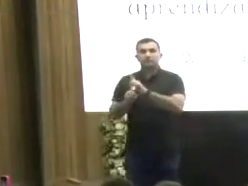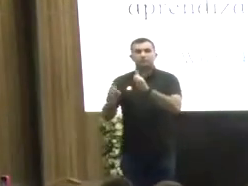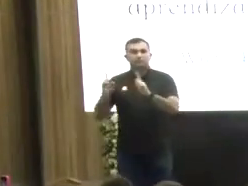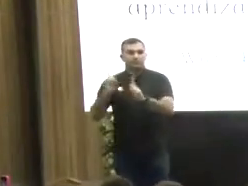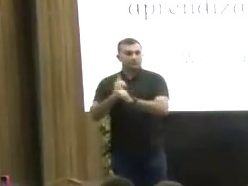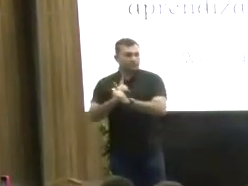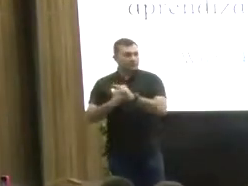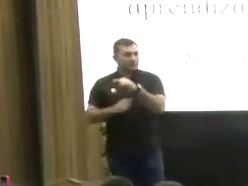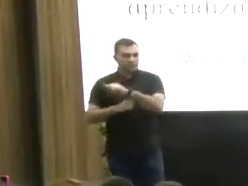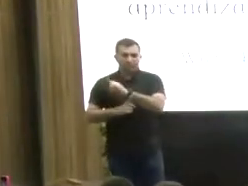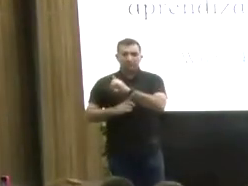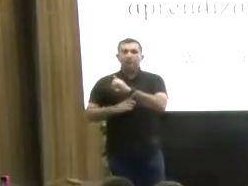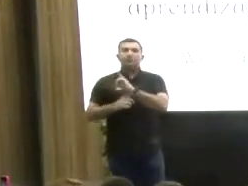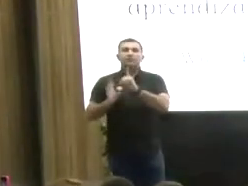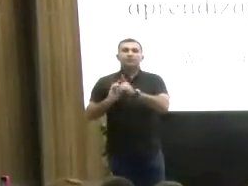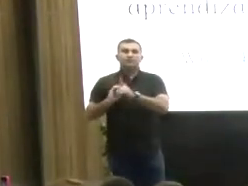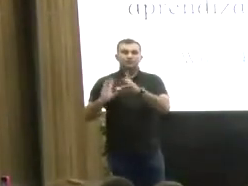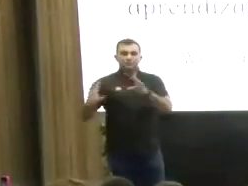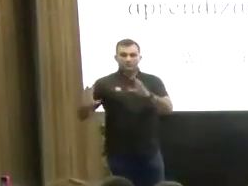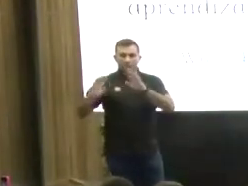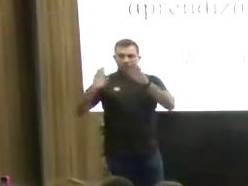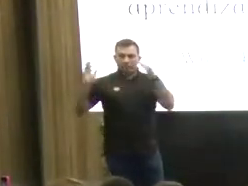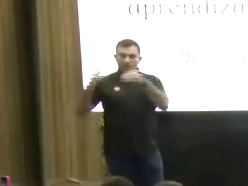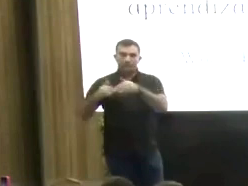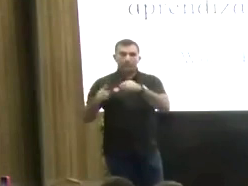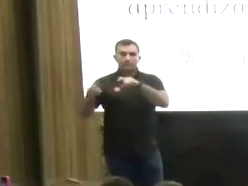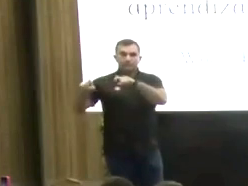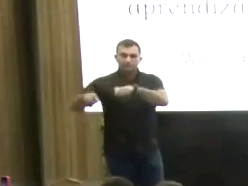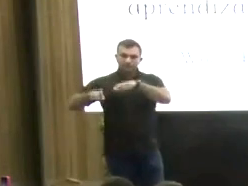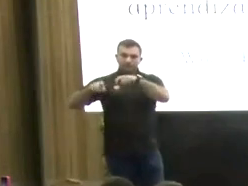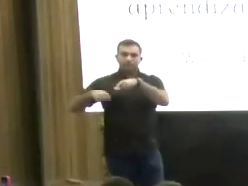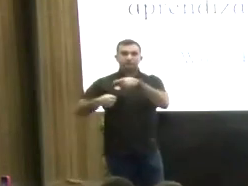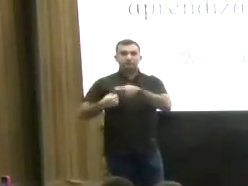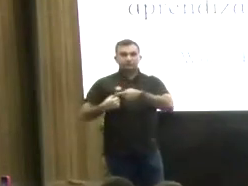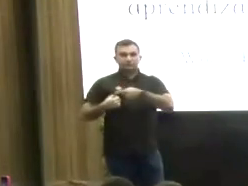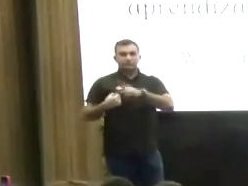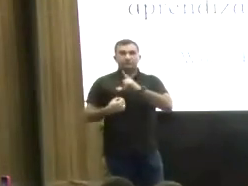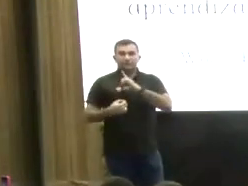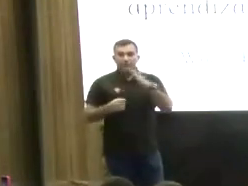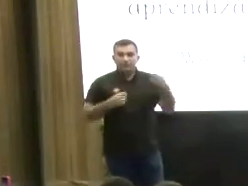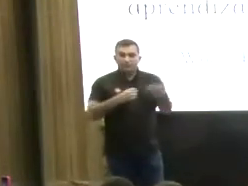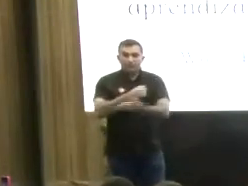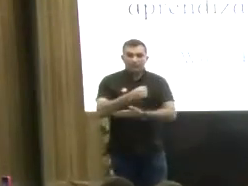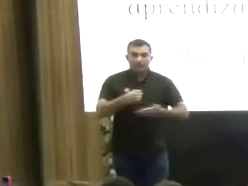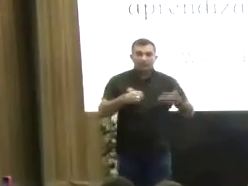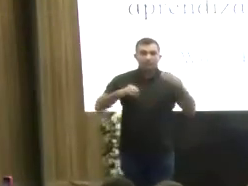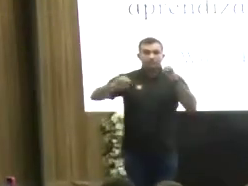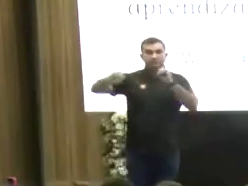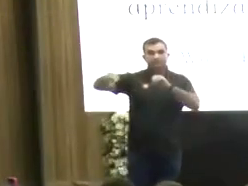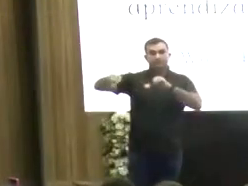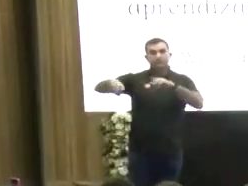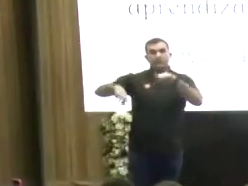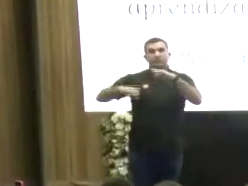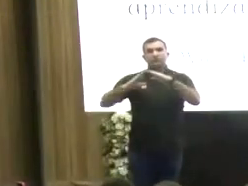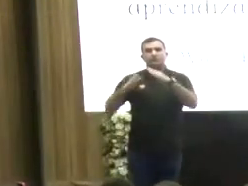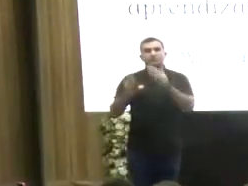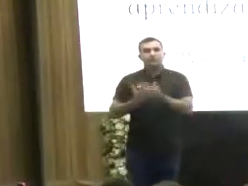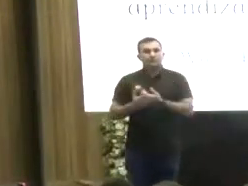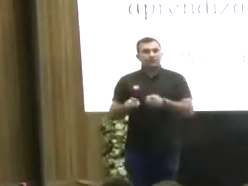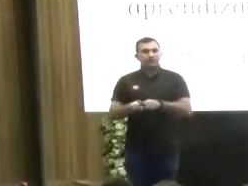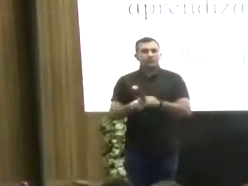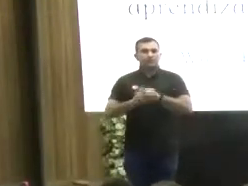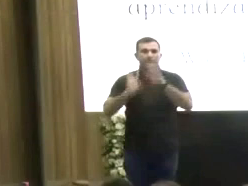conselho escolar e sertão, e desenvolve as pesquisas sobre fundamentos da educação, educação escolar, com olhar voltados